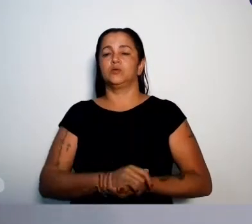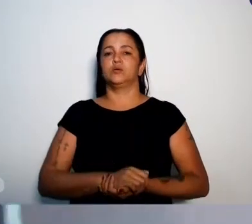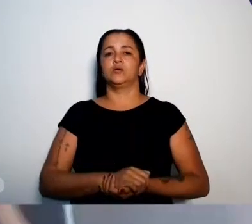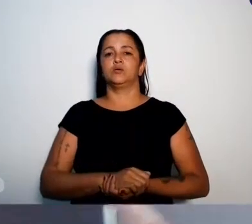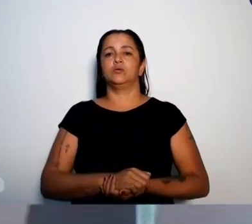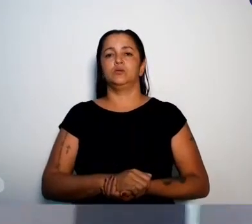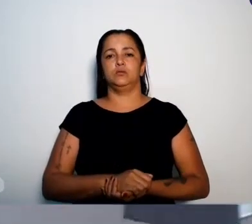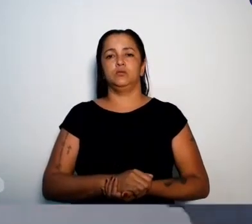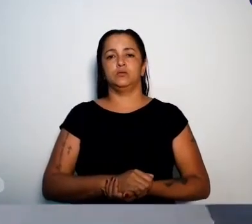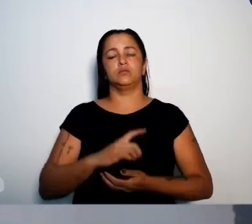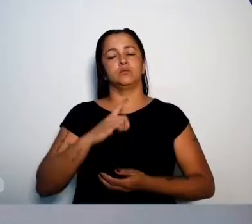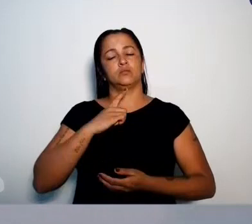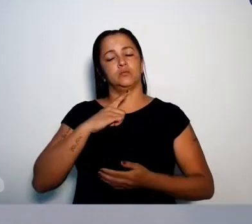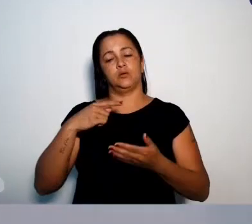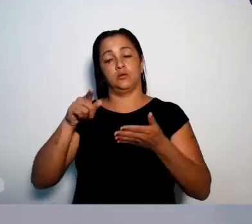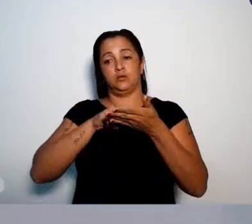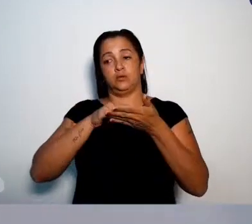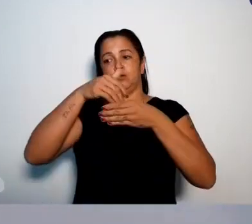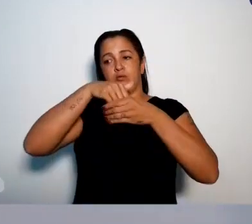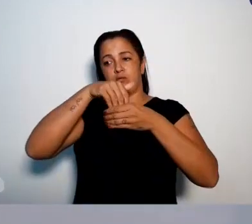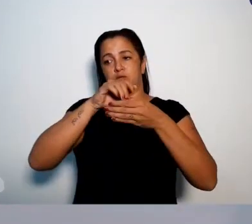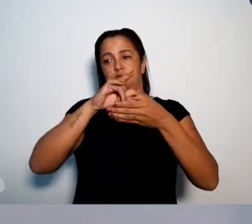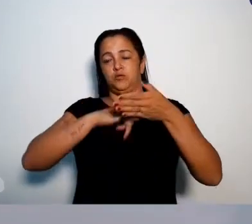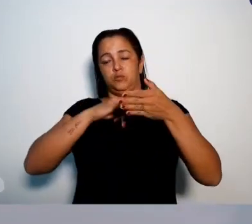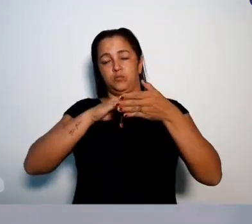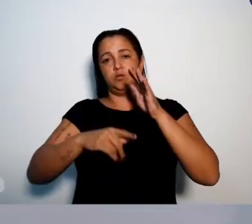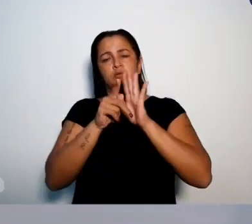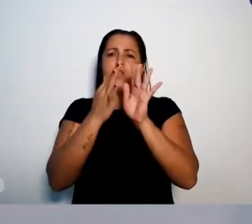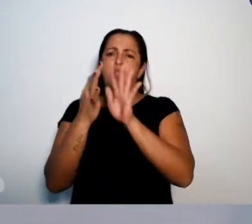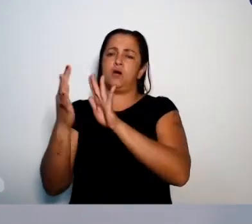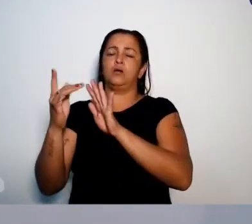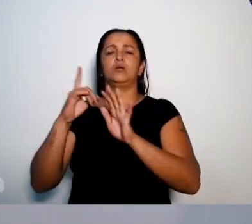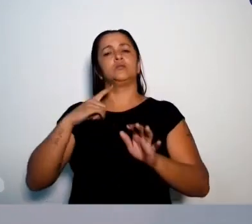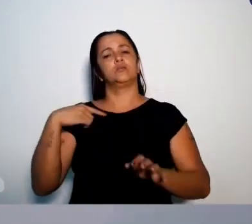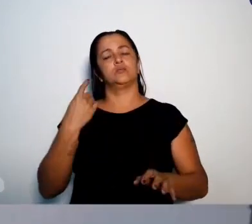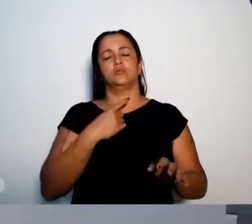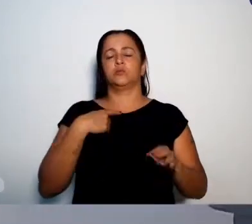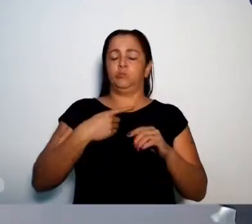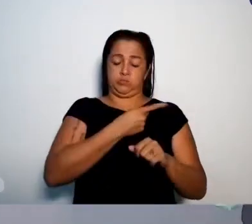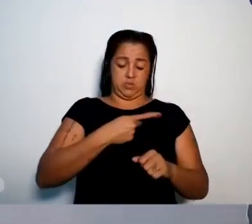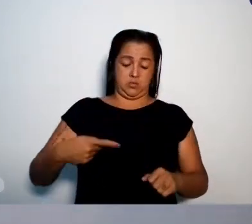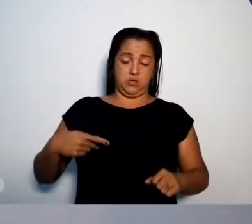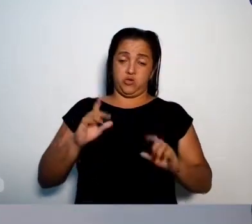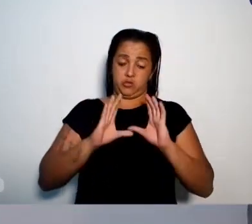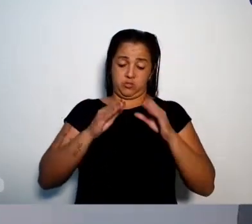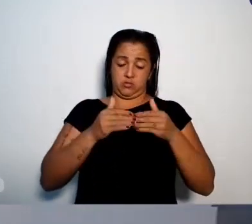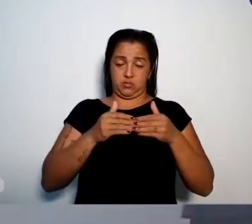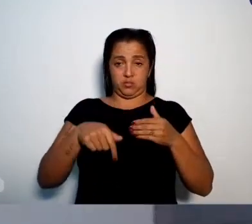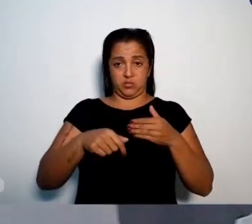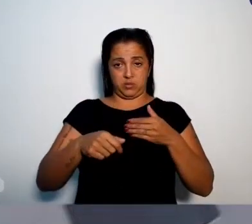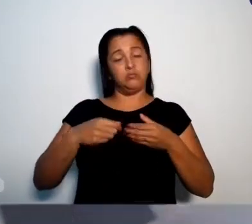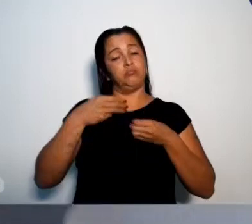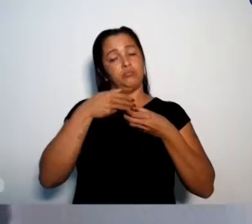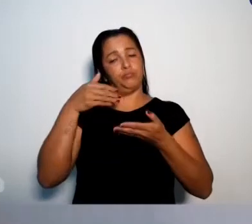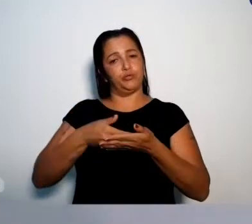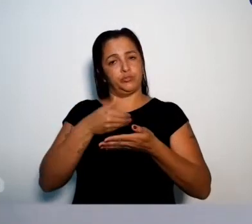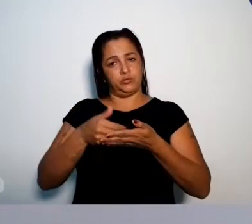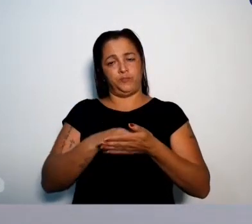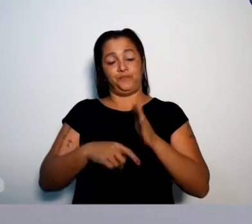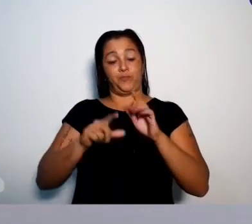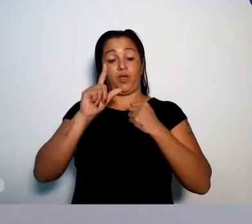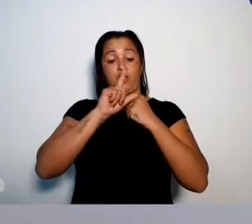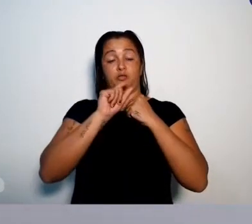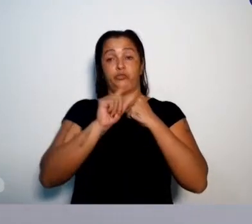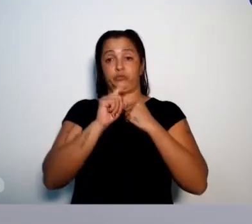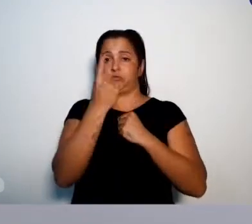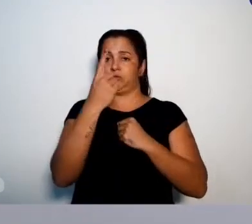excelência. Excelentíssimo senhor presidente da Câmara Municipal, o artigo 192